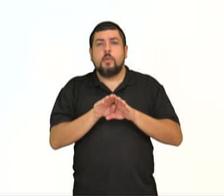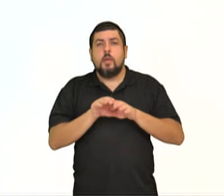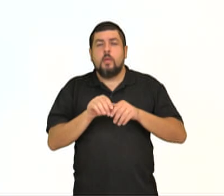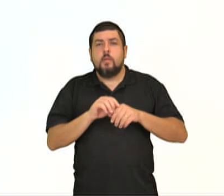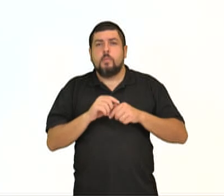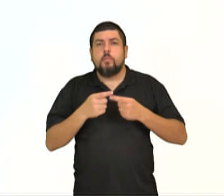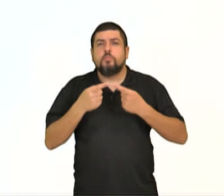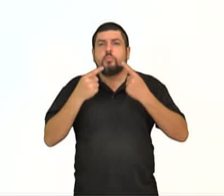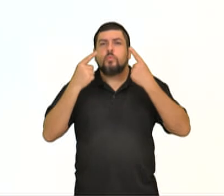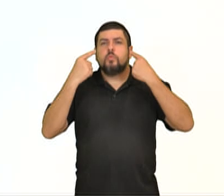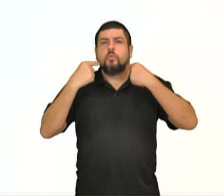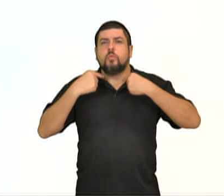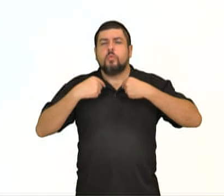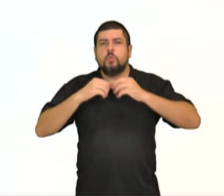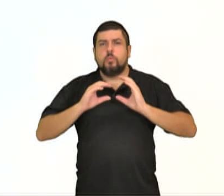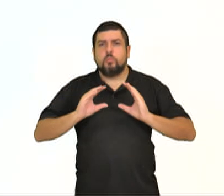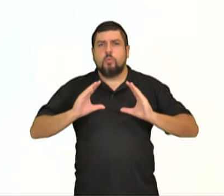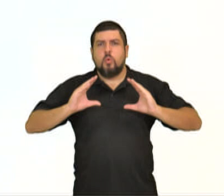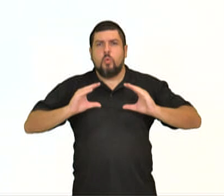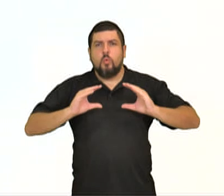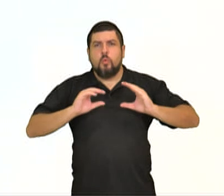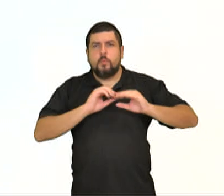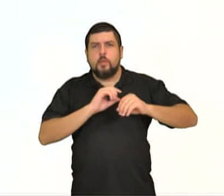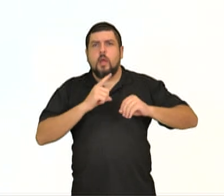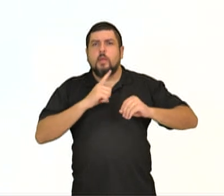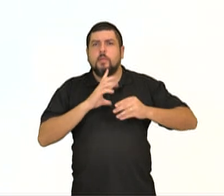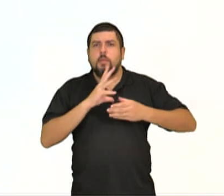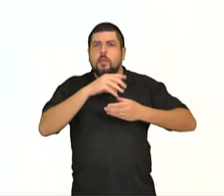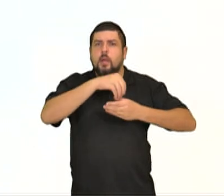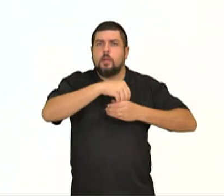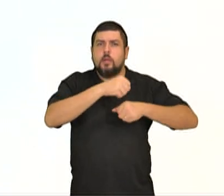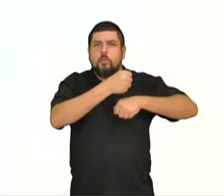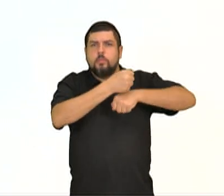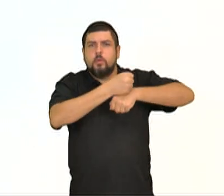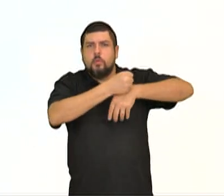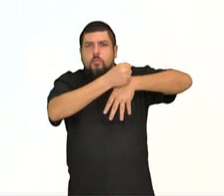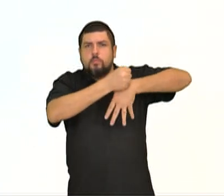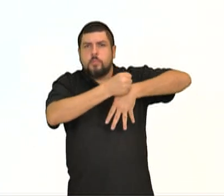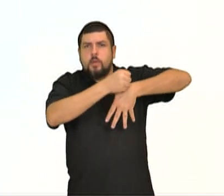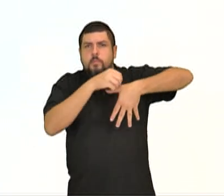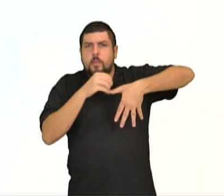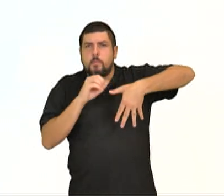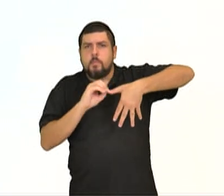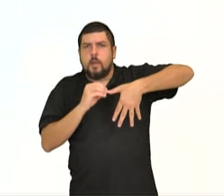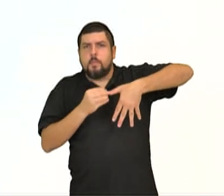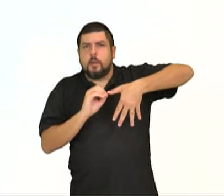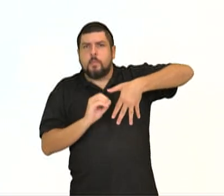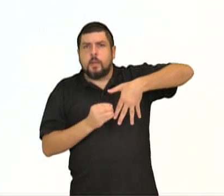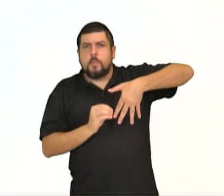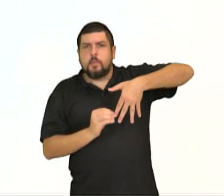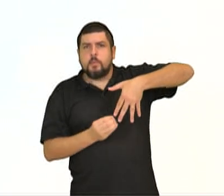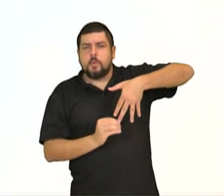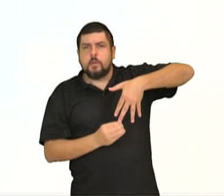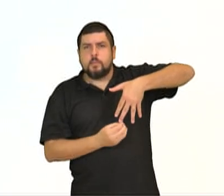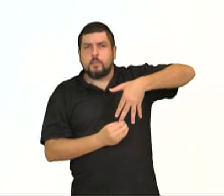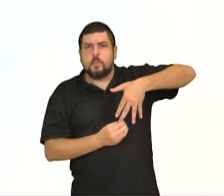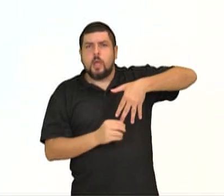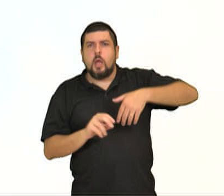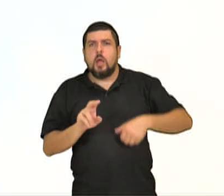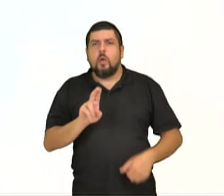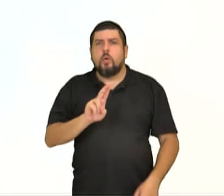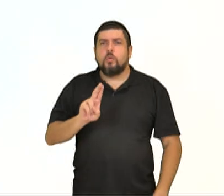de gases, chamada de hematose, acontece sempre lá no interior dos pulmões, numas